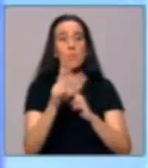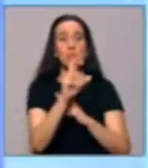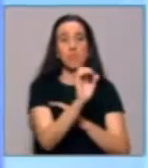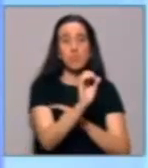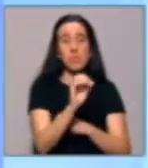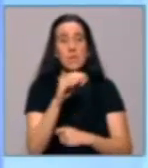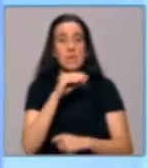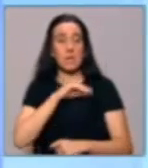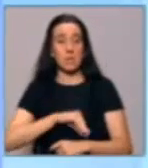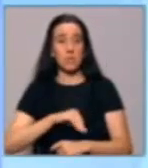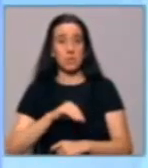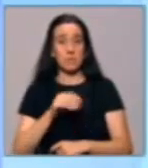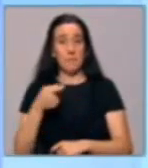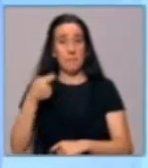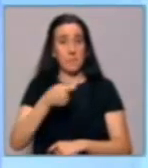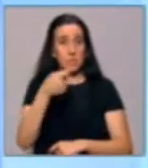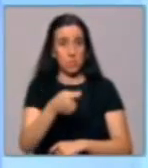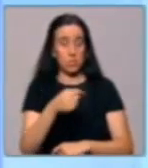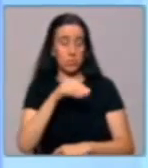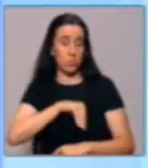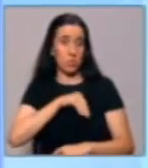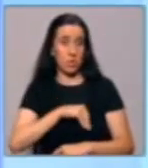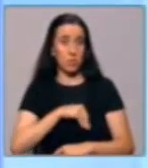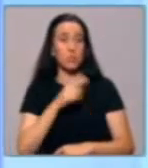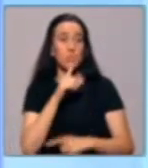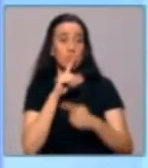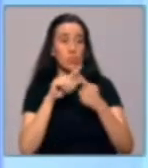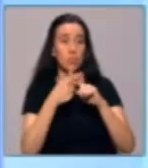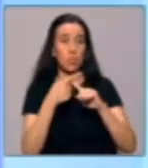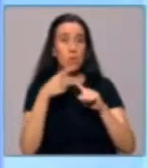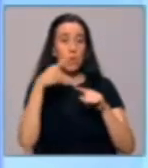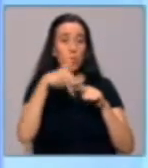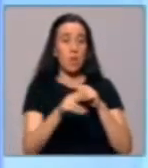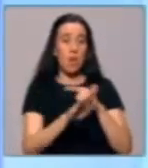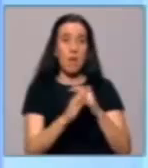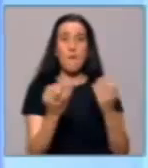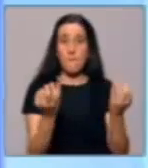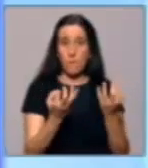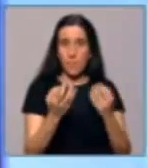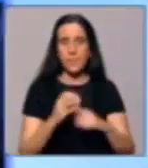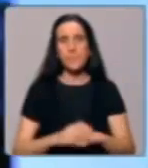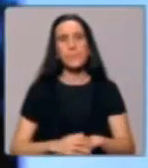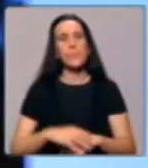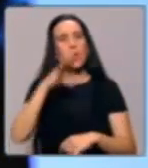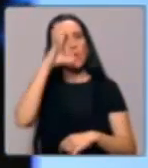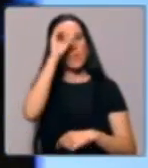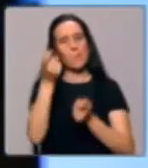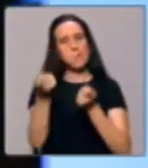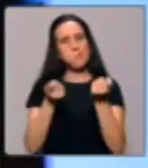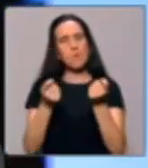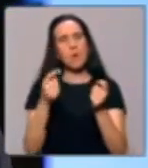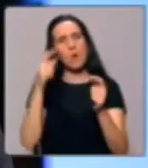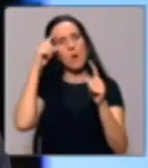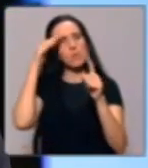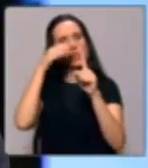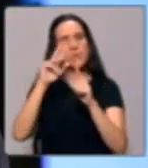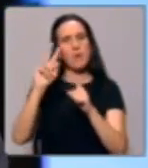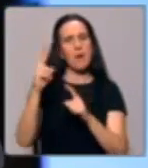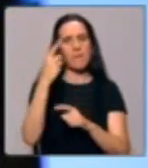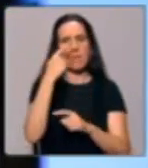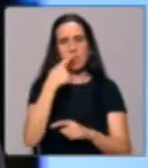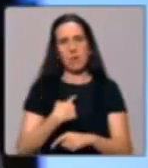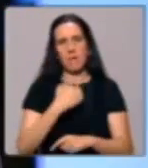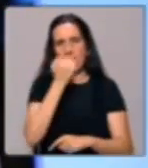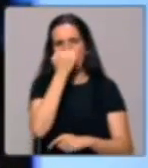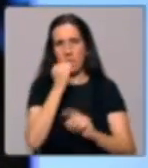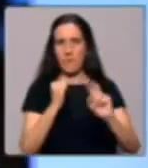salários que tinha jurado não cortar. Na ação governativa, falhou os dois objetivos que se tinha proposto. Primeiro grande